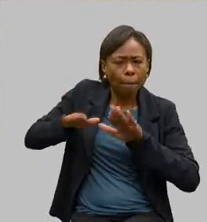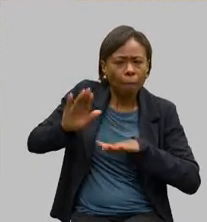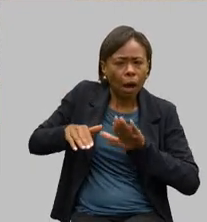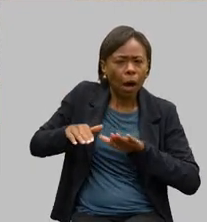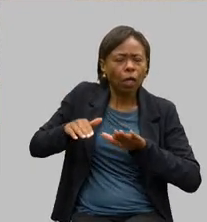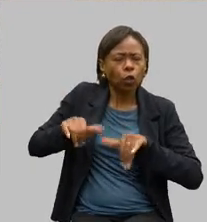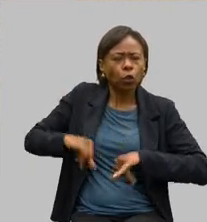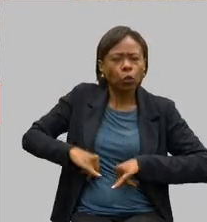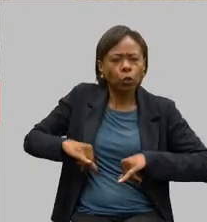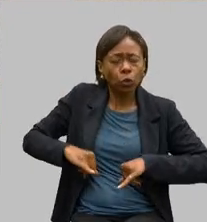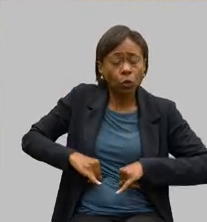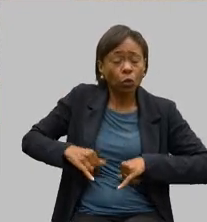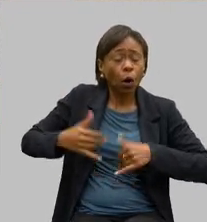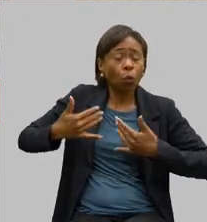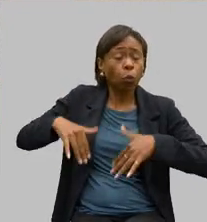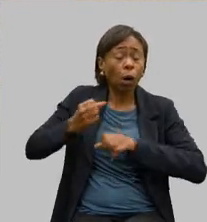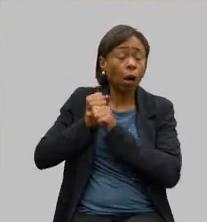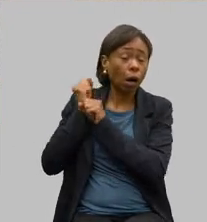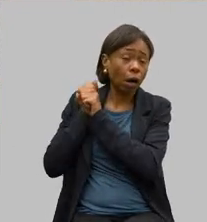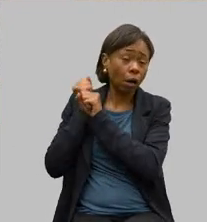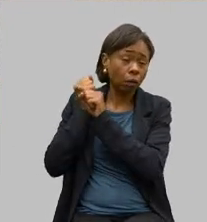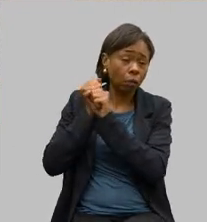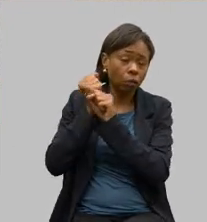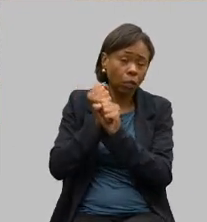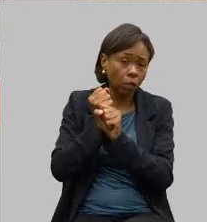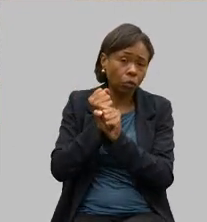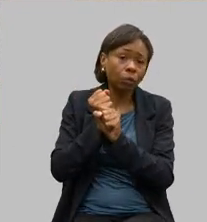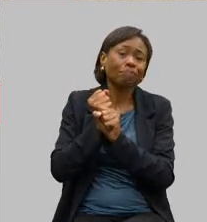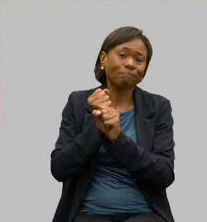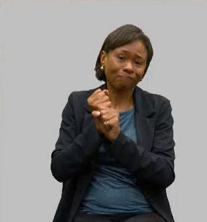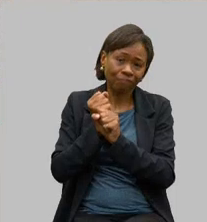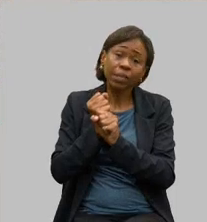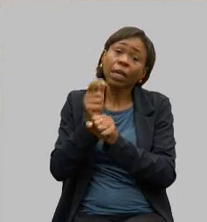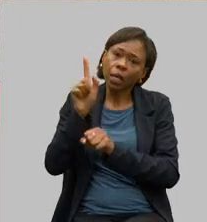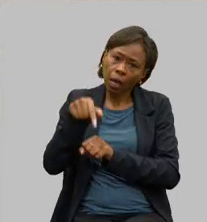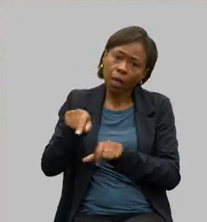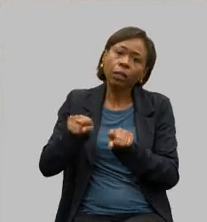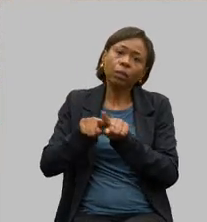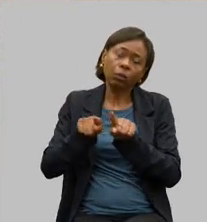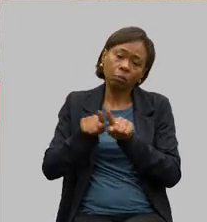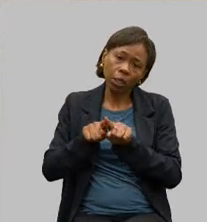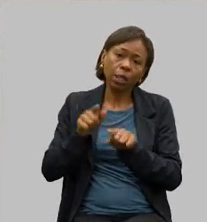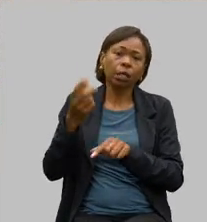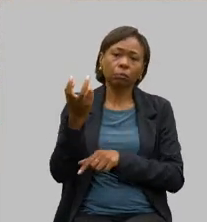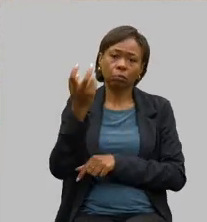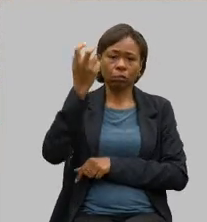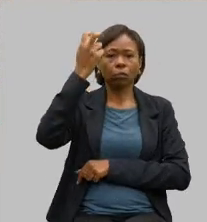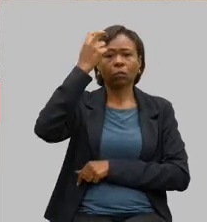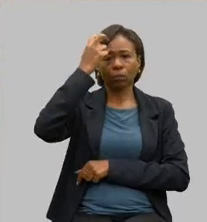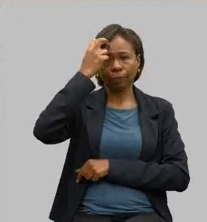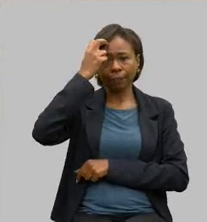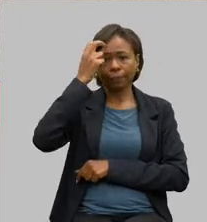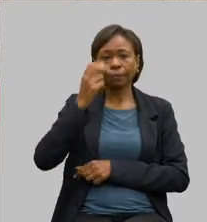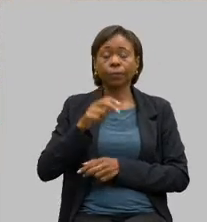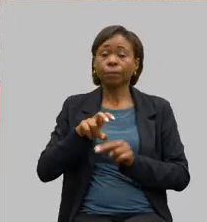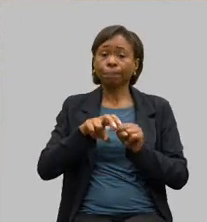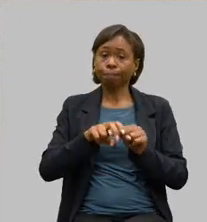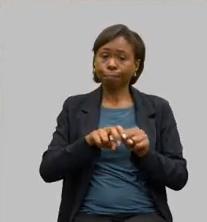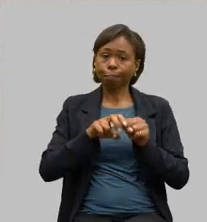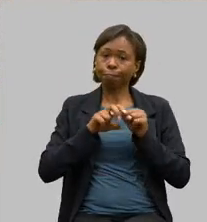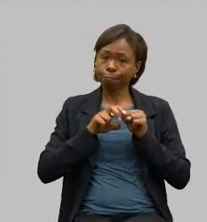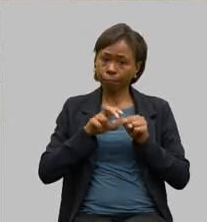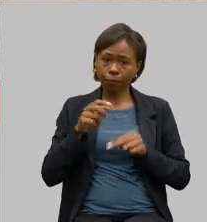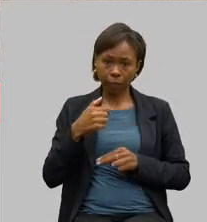anos 100 anos enfim para sustentar aquilo que a gente tem também de melhor que é a nossa cultura e por isso que eu